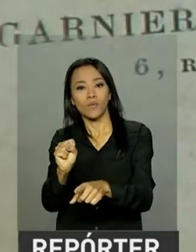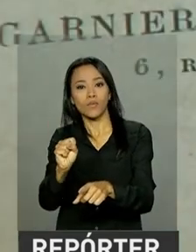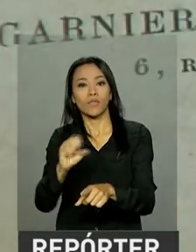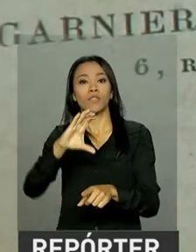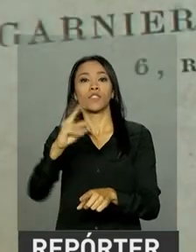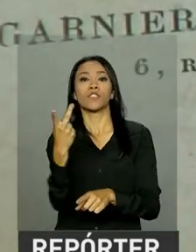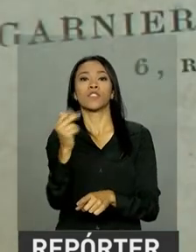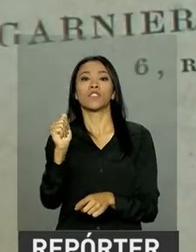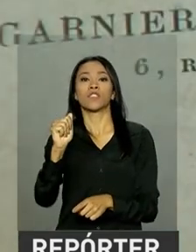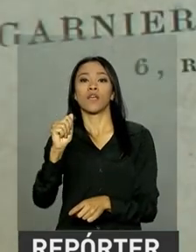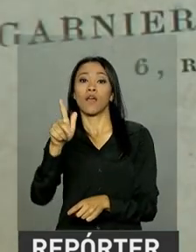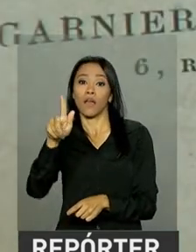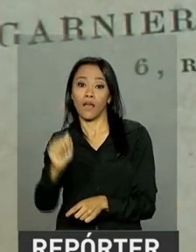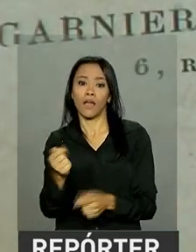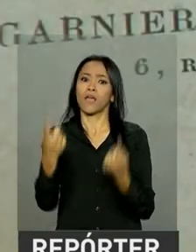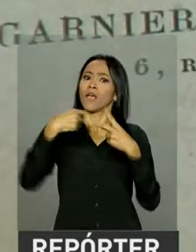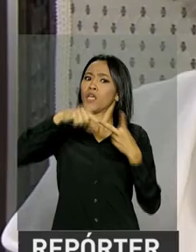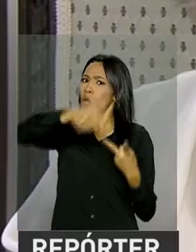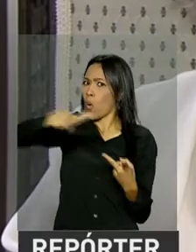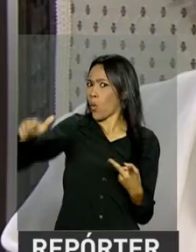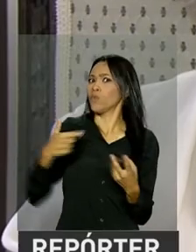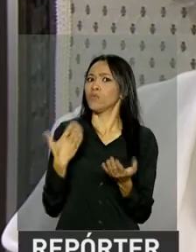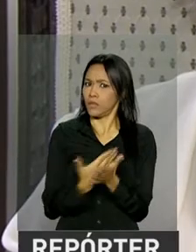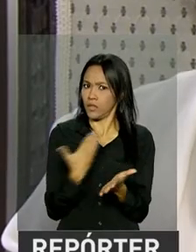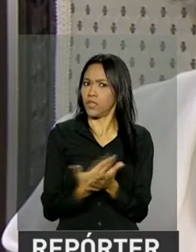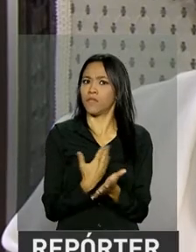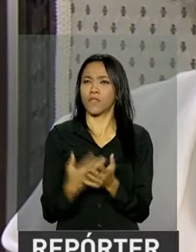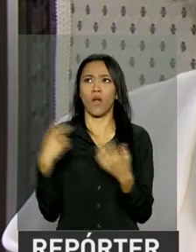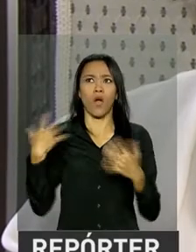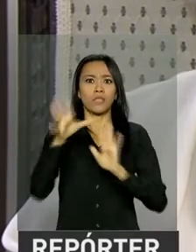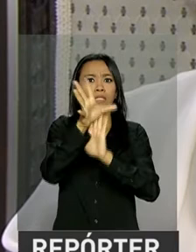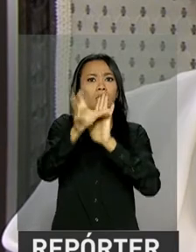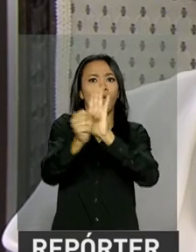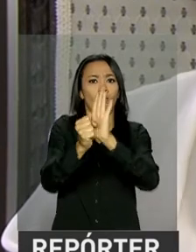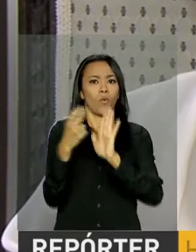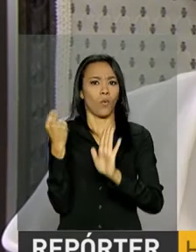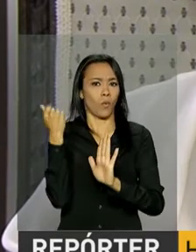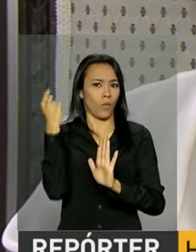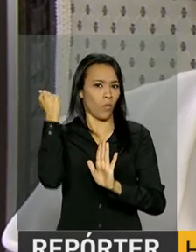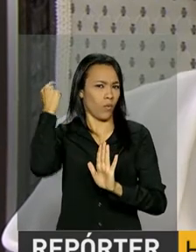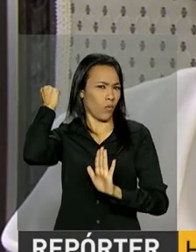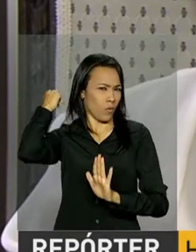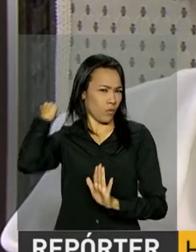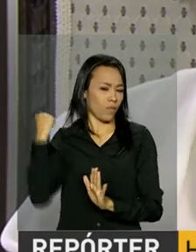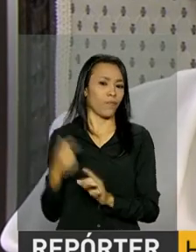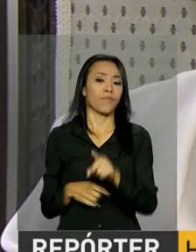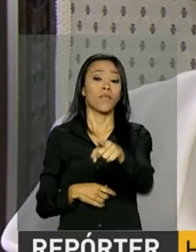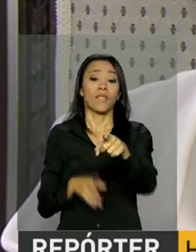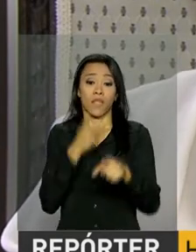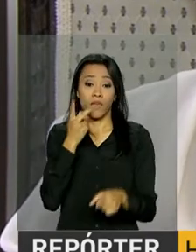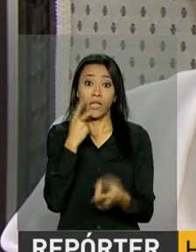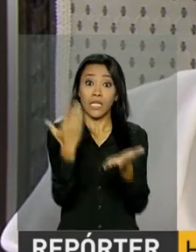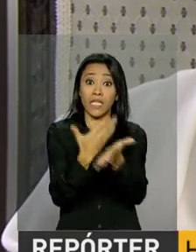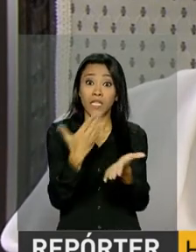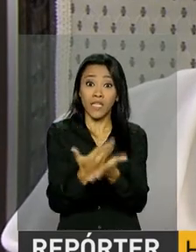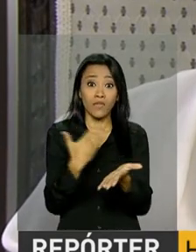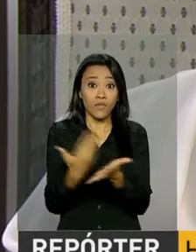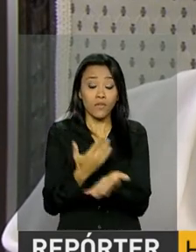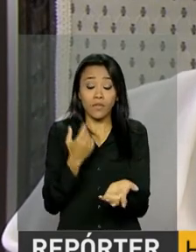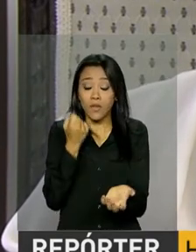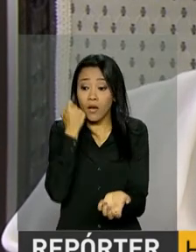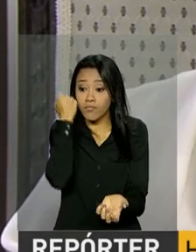de livros que atravessaram séculos. Uma coleção de livros extremamente raros para a história da